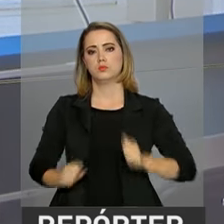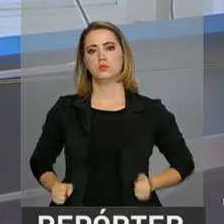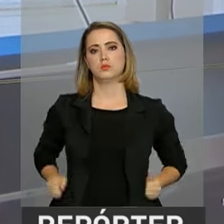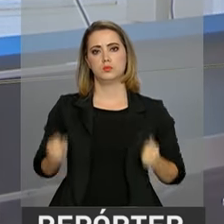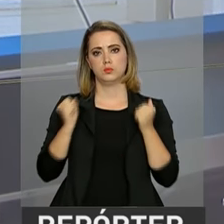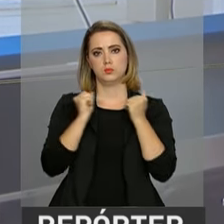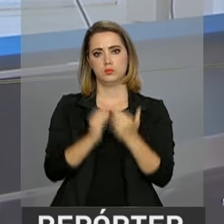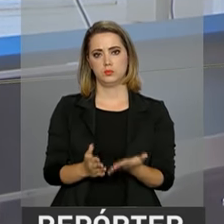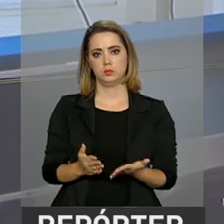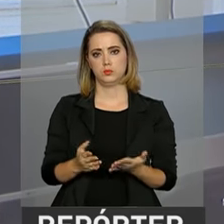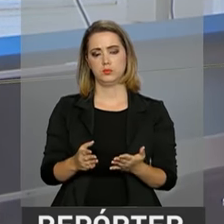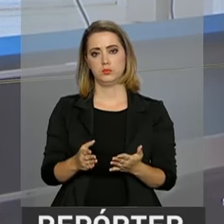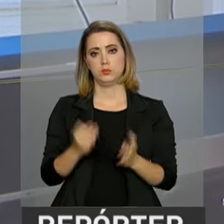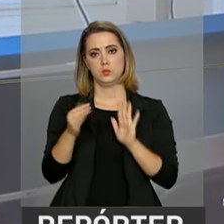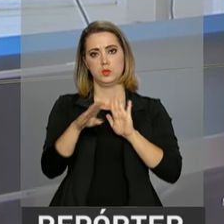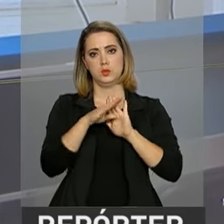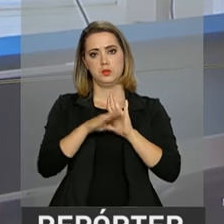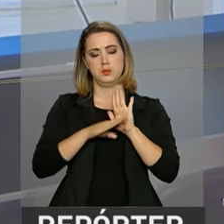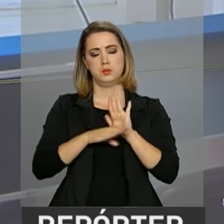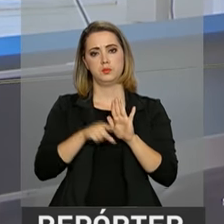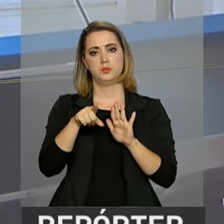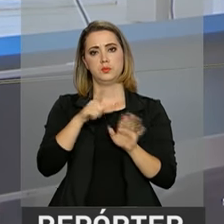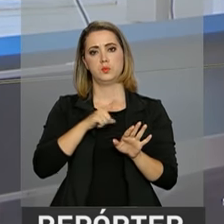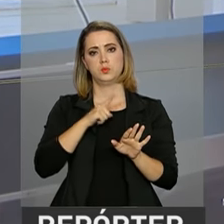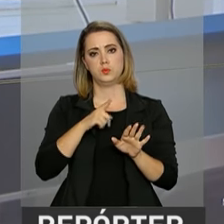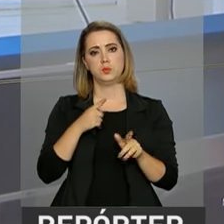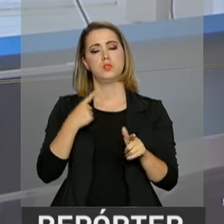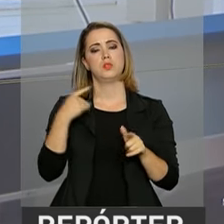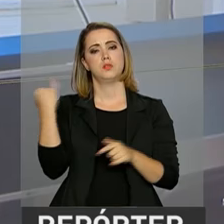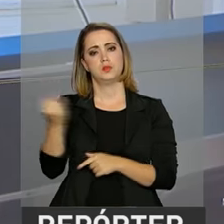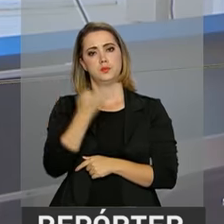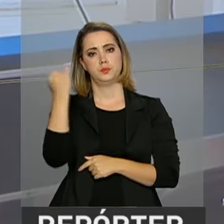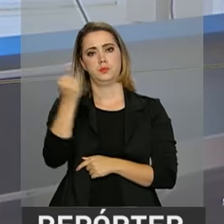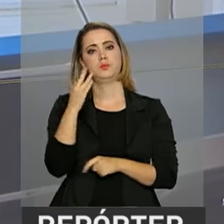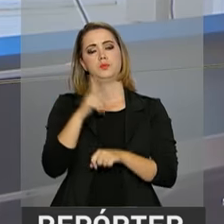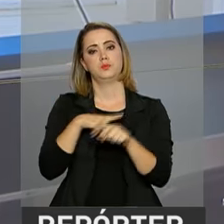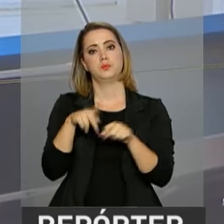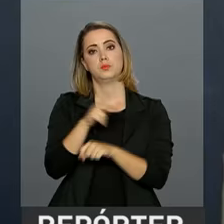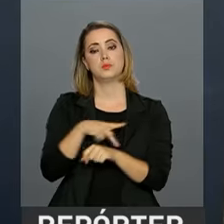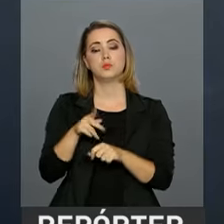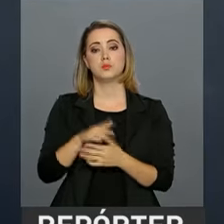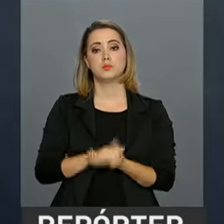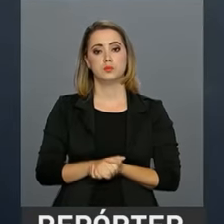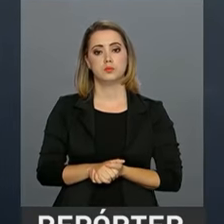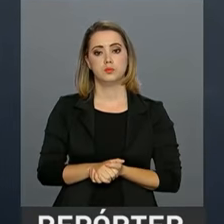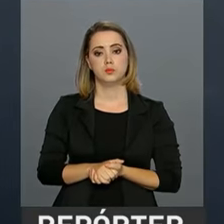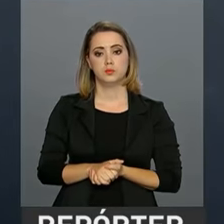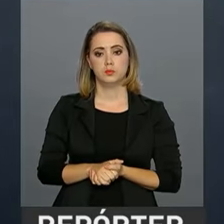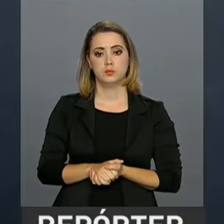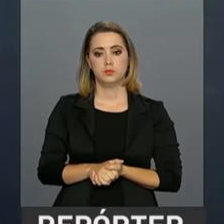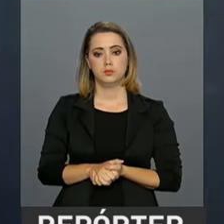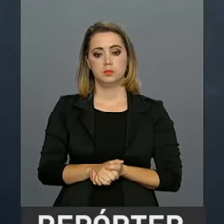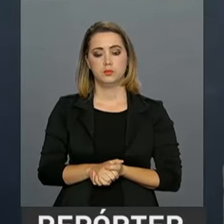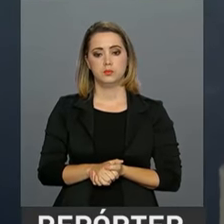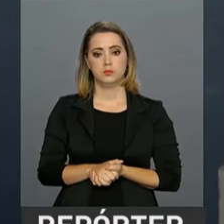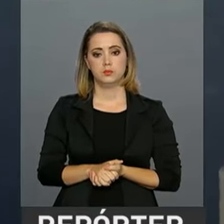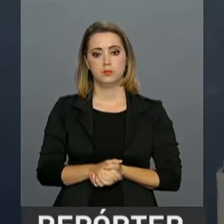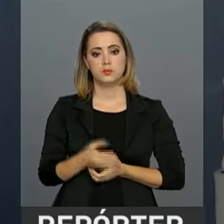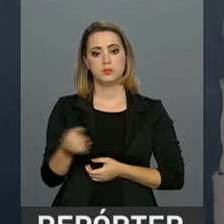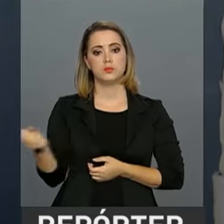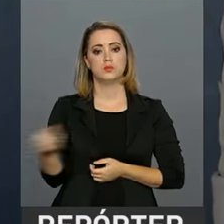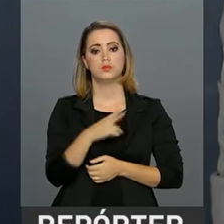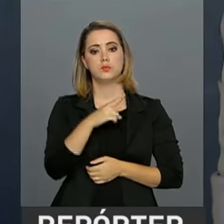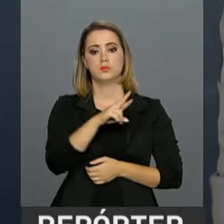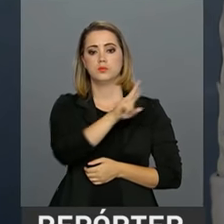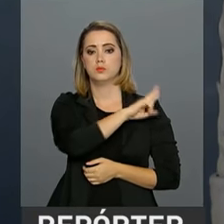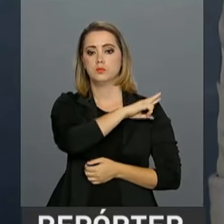os gastos públicos, medida que, segundo ele, teve impactos importantes para o país. O fato da chamada